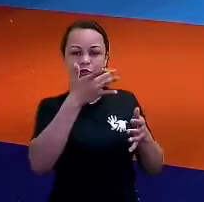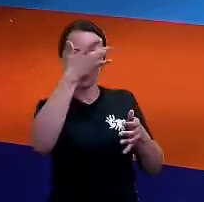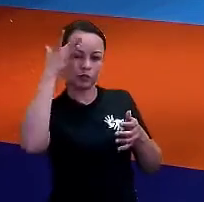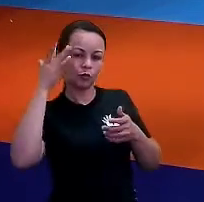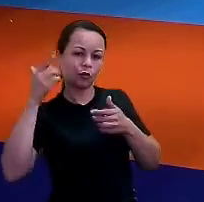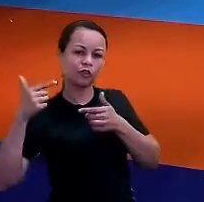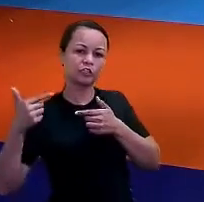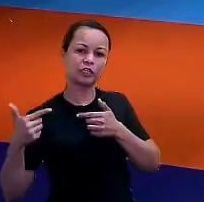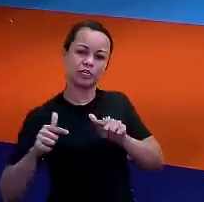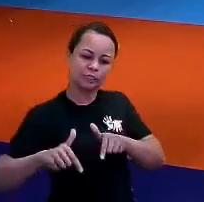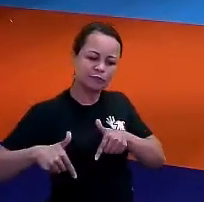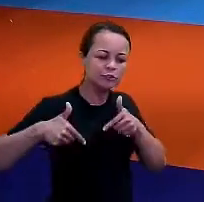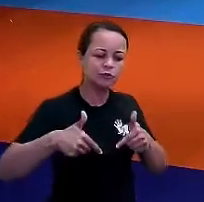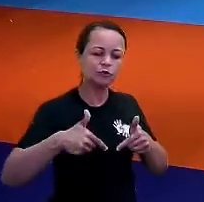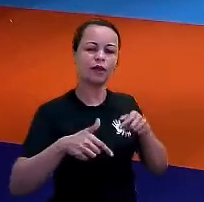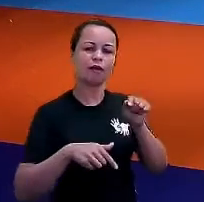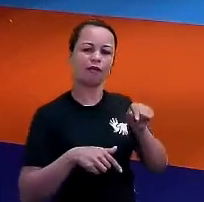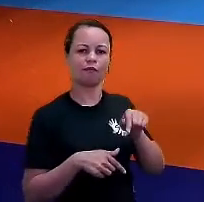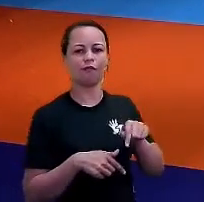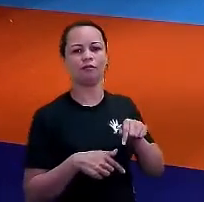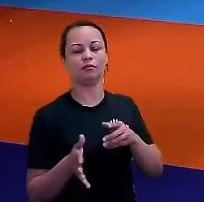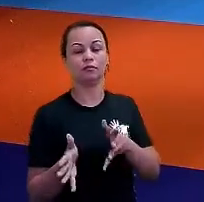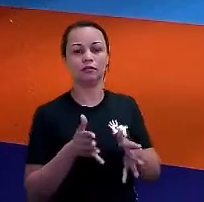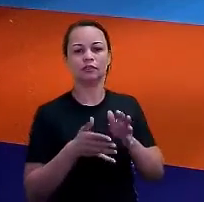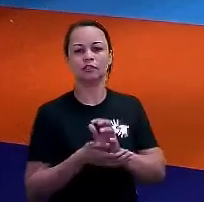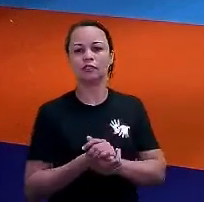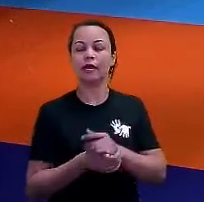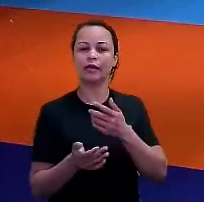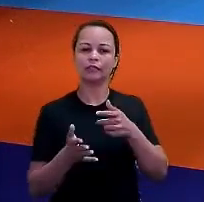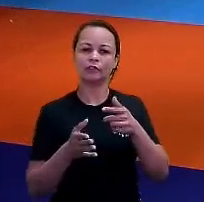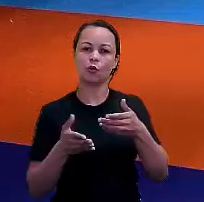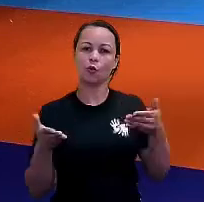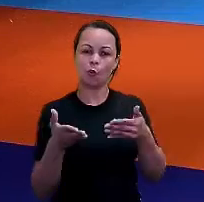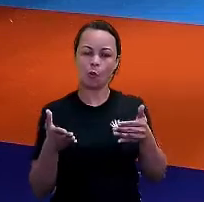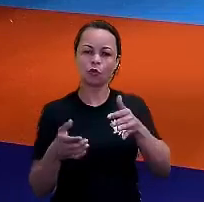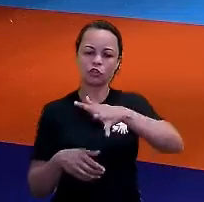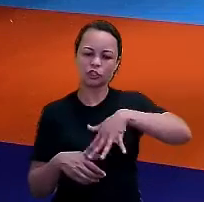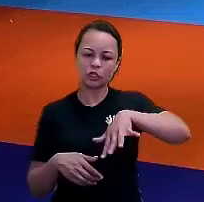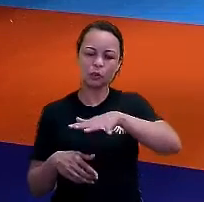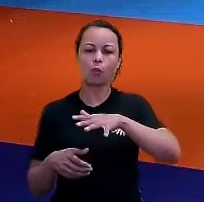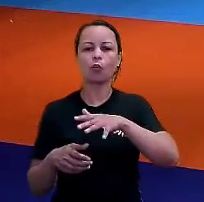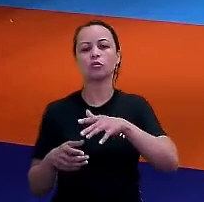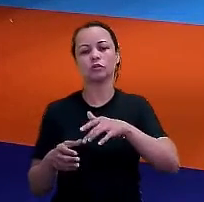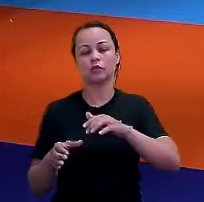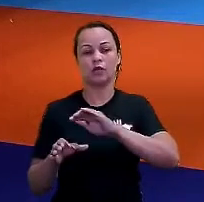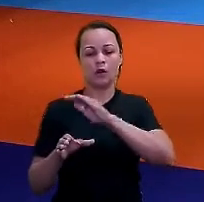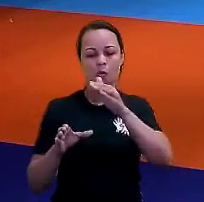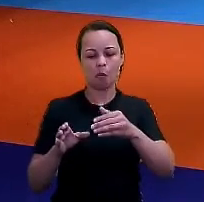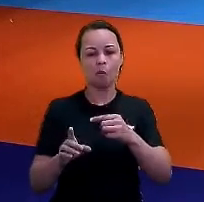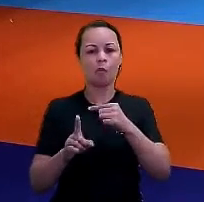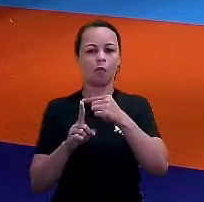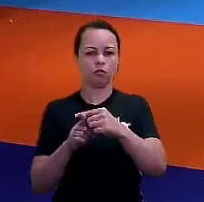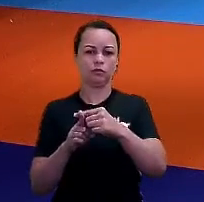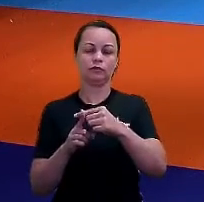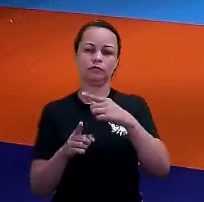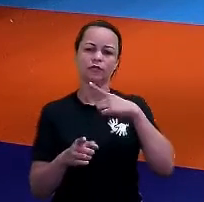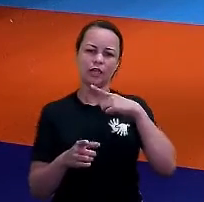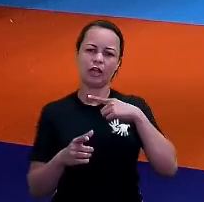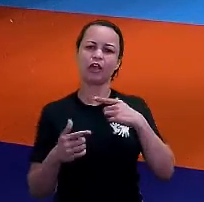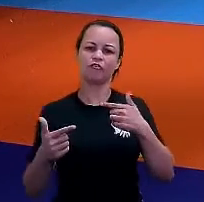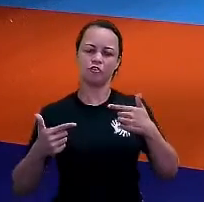Então, ali nessa região onde hoje encontra-se o Monte das Tabocas, houve uma disputa